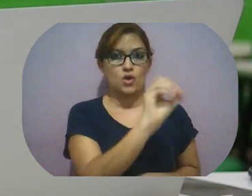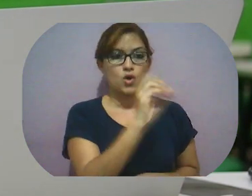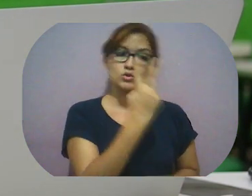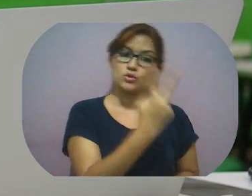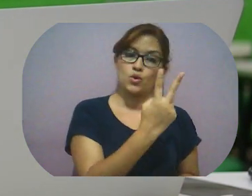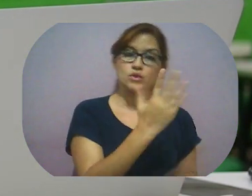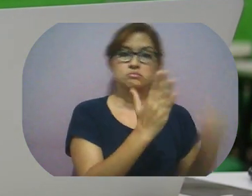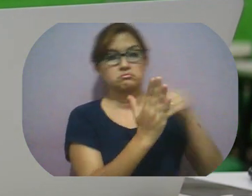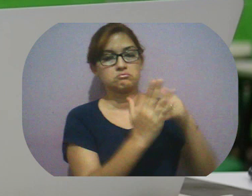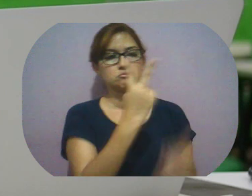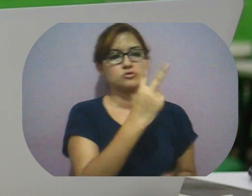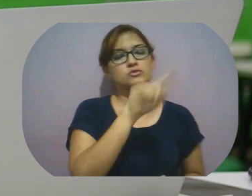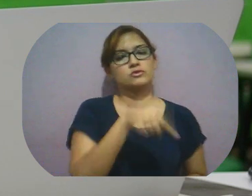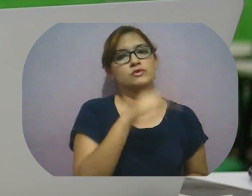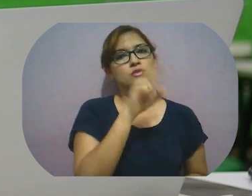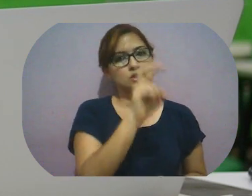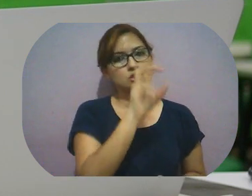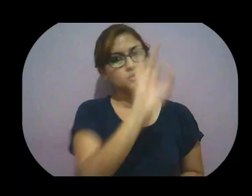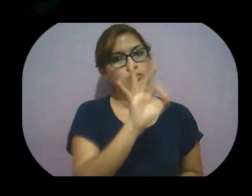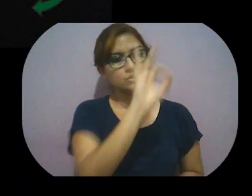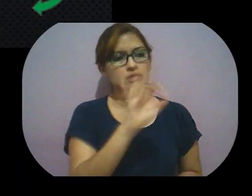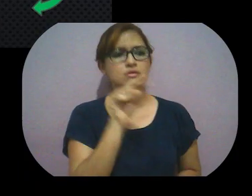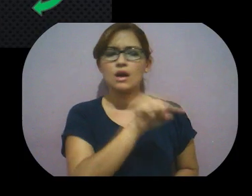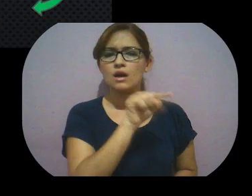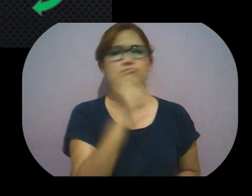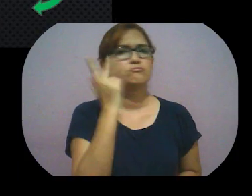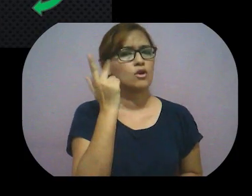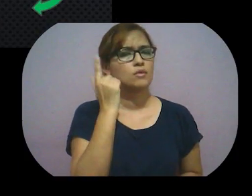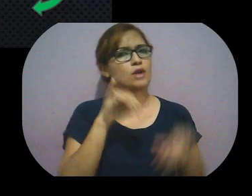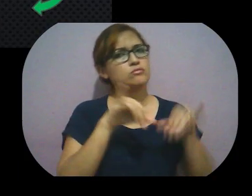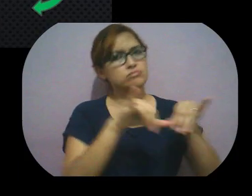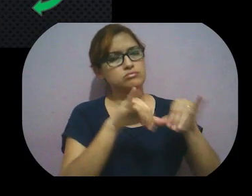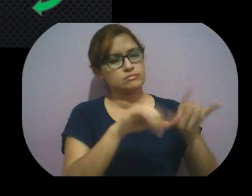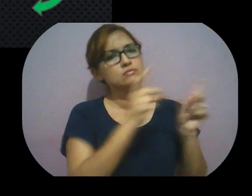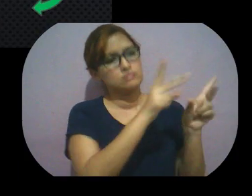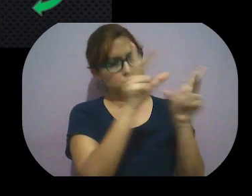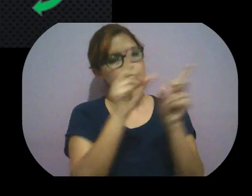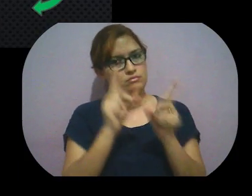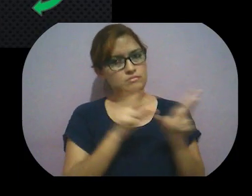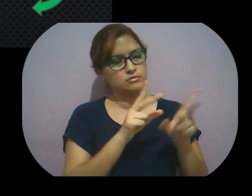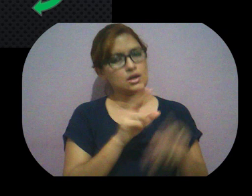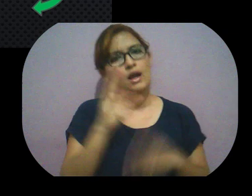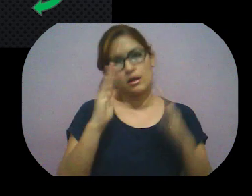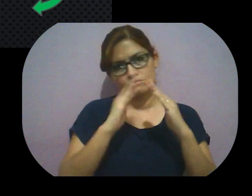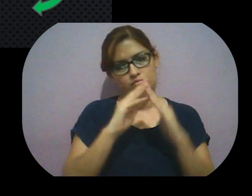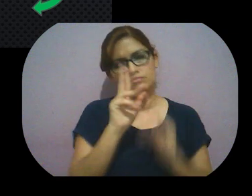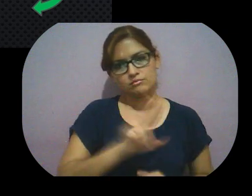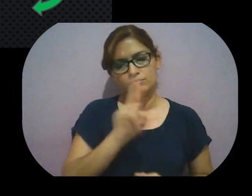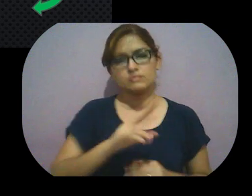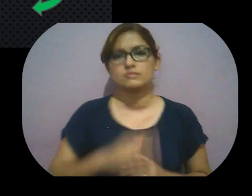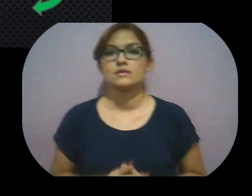2 a 2,5%, que é a água sanitária comercializada. Então, lembrar que a densidade